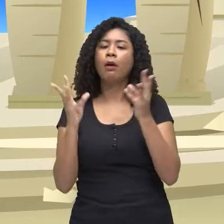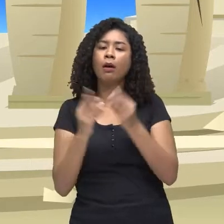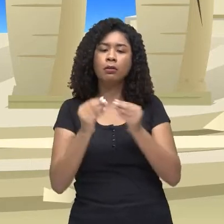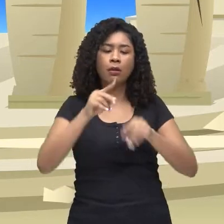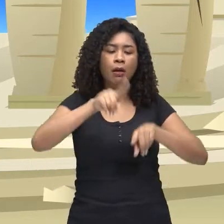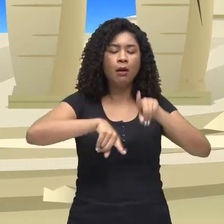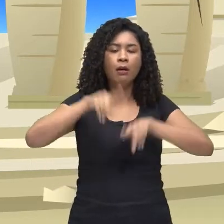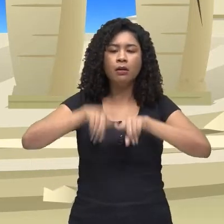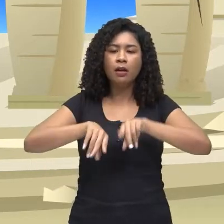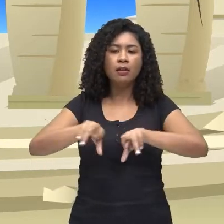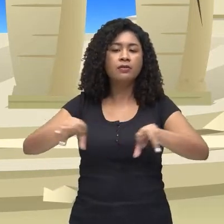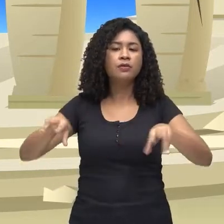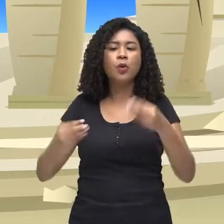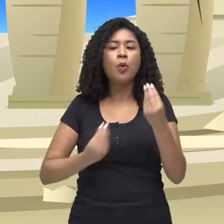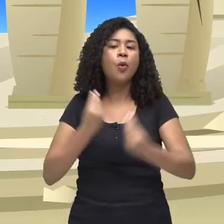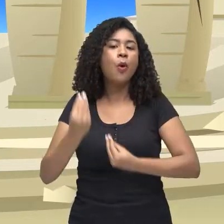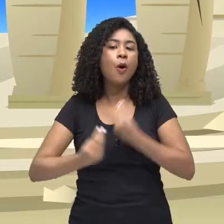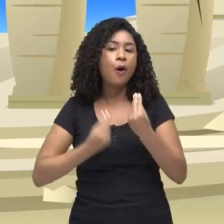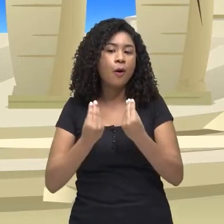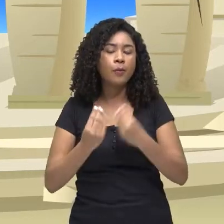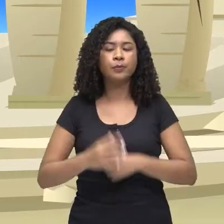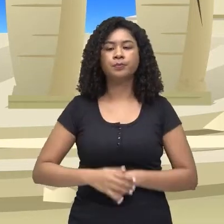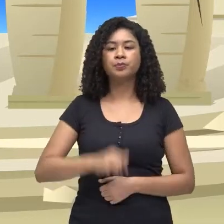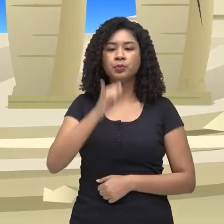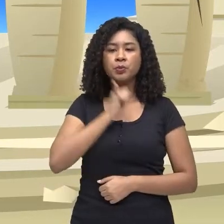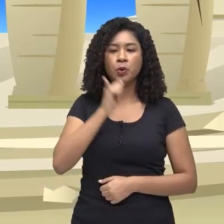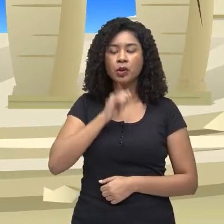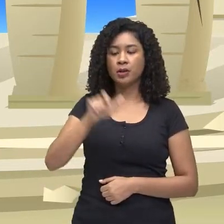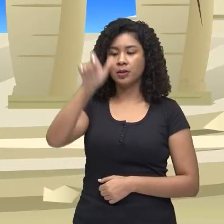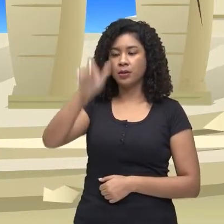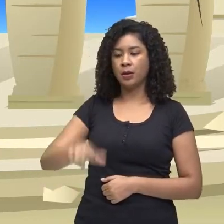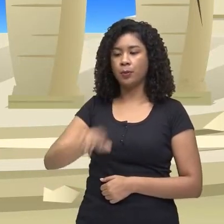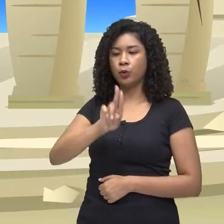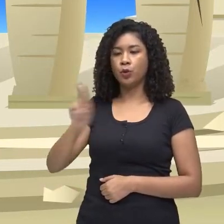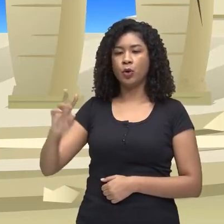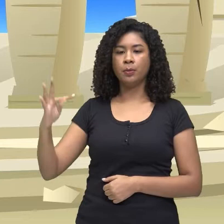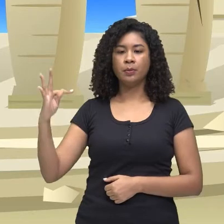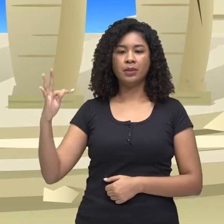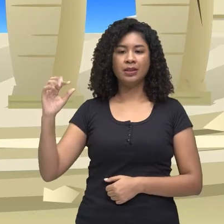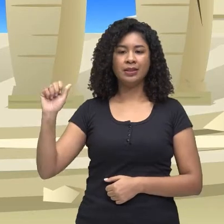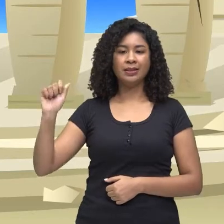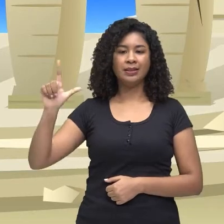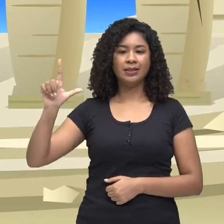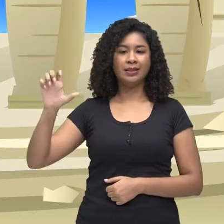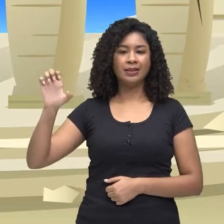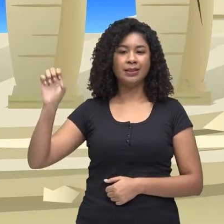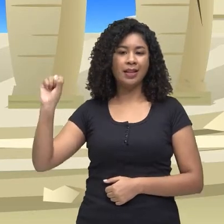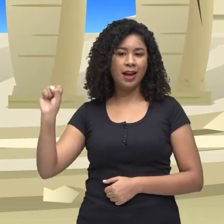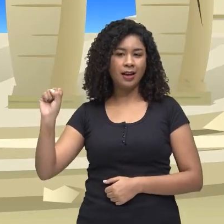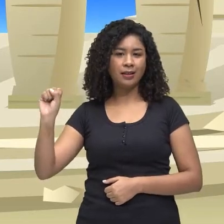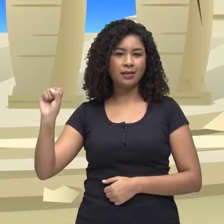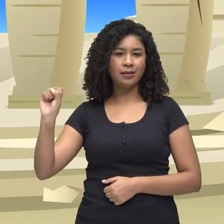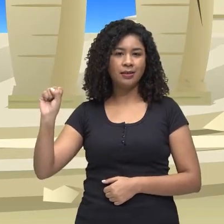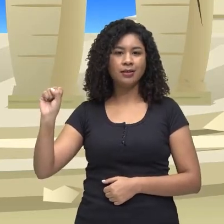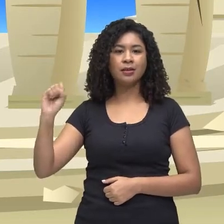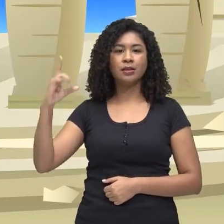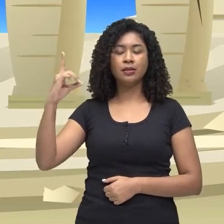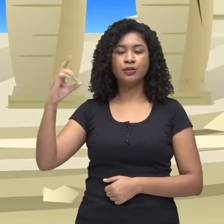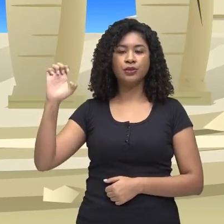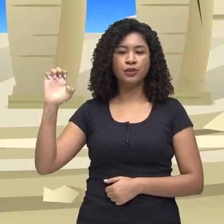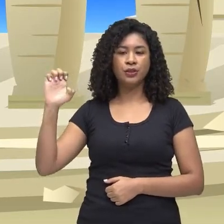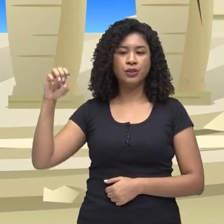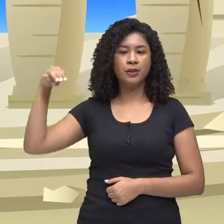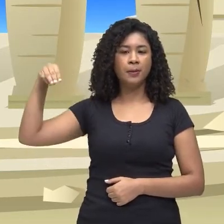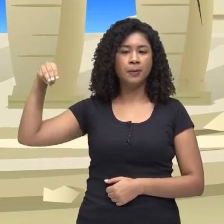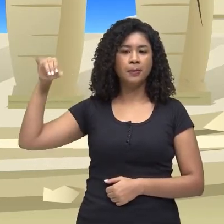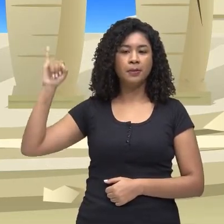certo? Então, nós tivemos, por exemplo, Tales de Mileto. O Tales de Mileto, ele se destacou porque